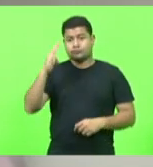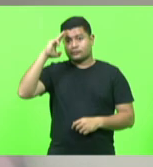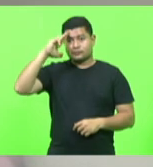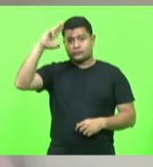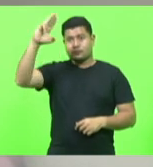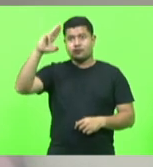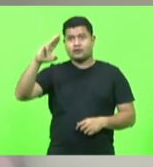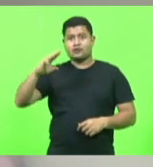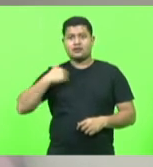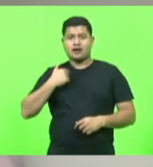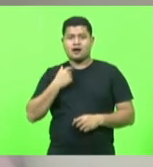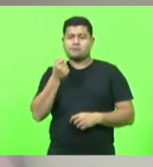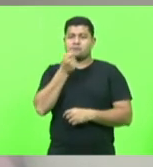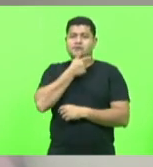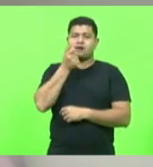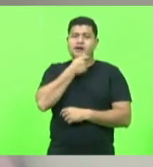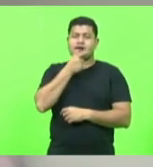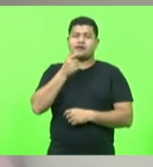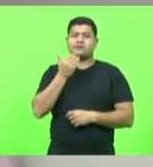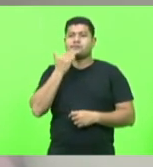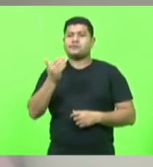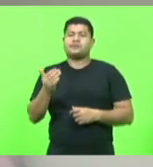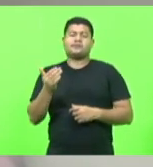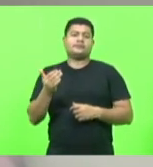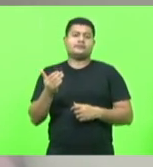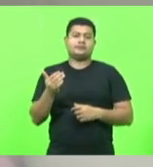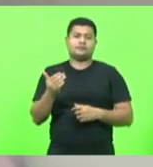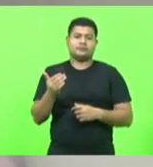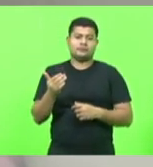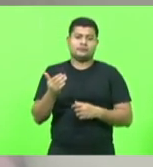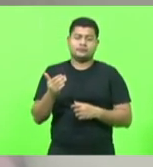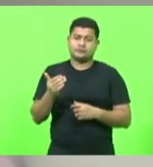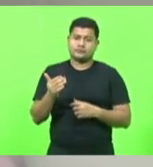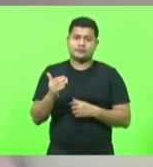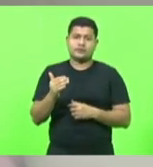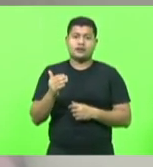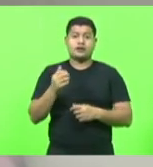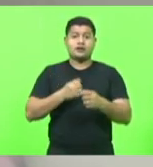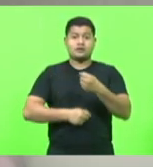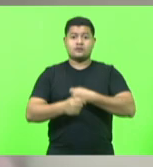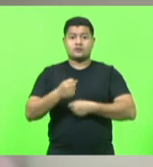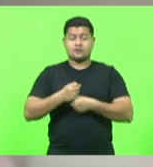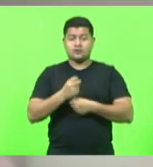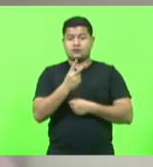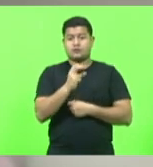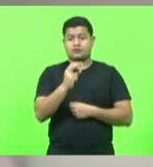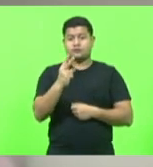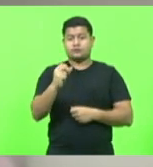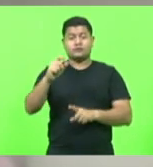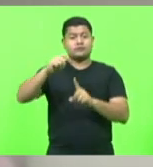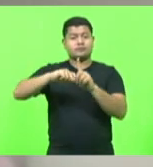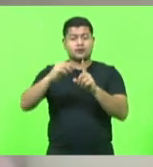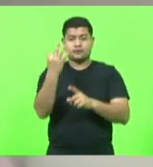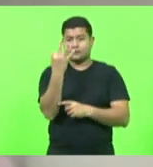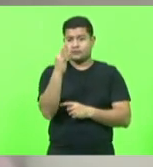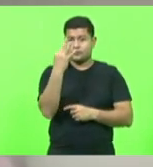fazer chacota de uma demanda, ou seja, em fevereiro de 2020, essa casa